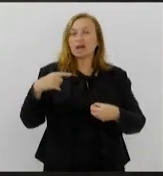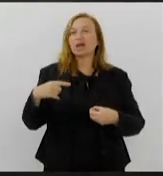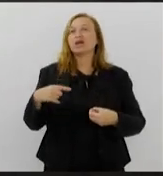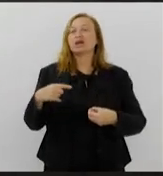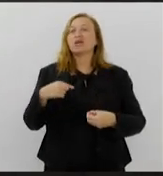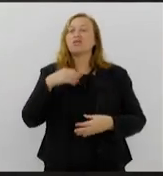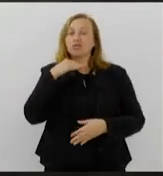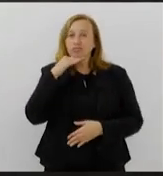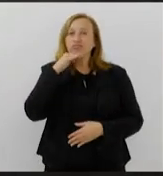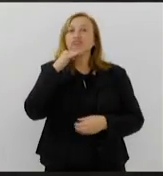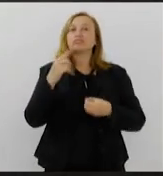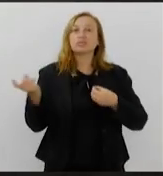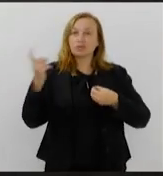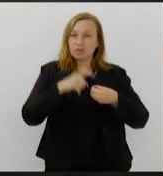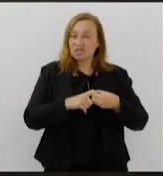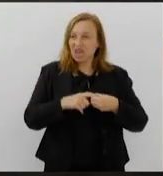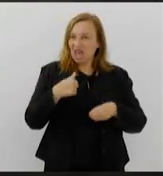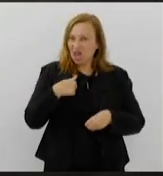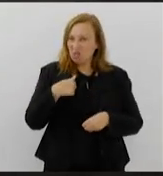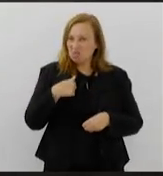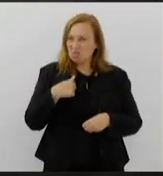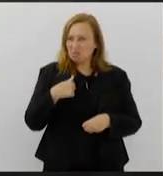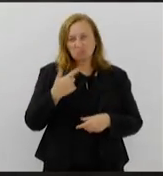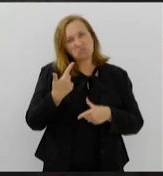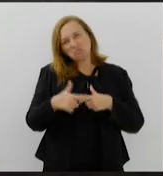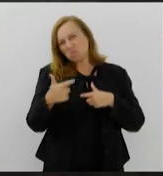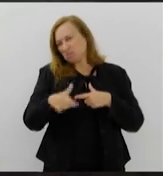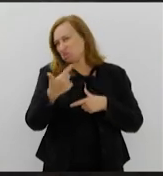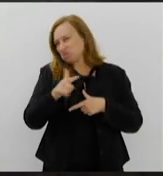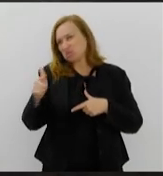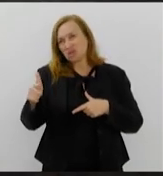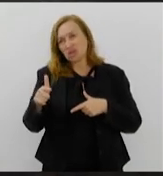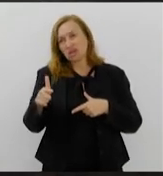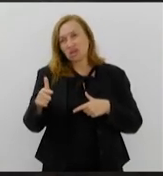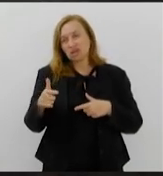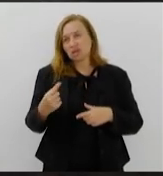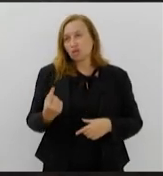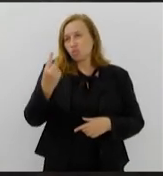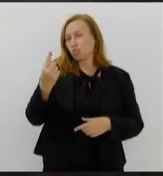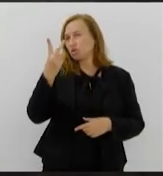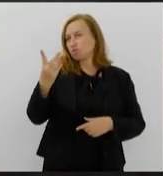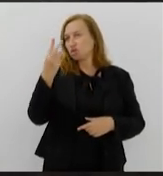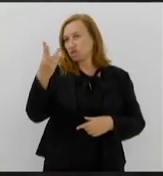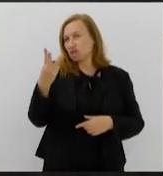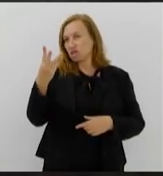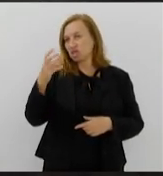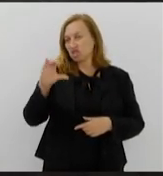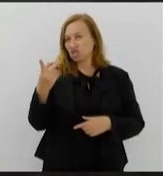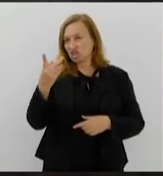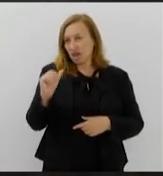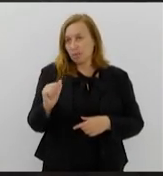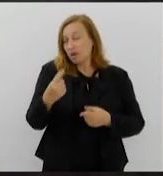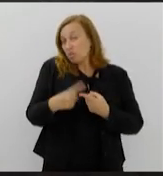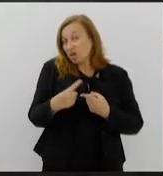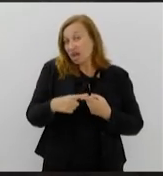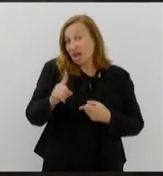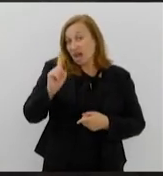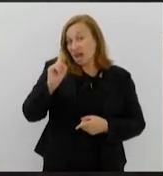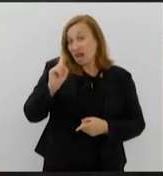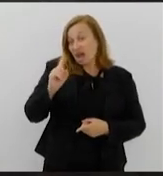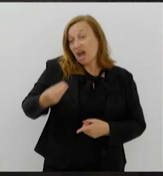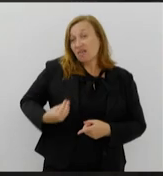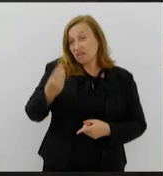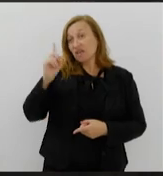maior tranquilidade do mundo. E como também não tem problema algum de eu enfrentar uma, duas, três chapas, porque a vida é assim, gente. A